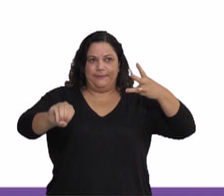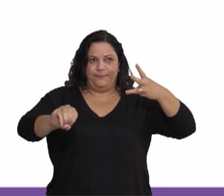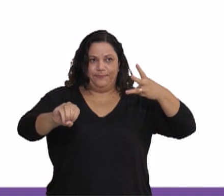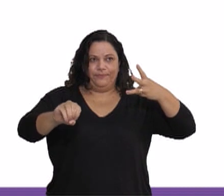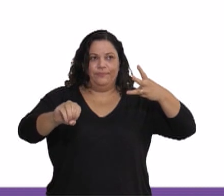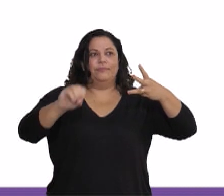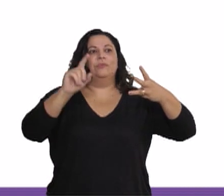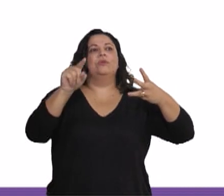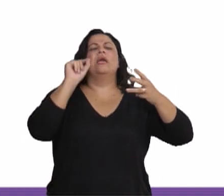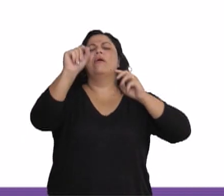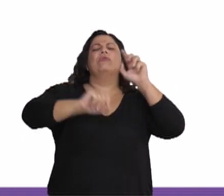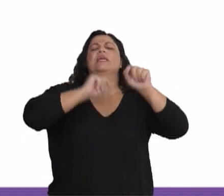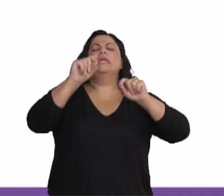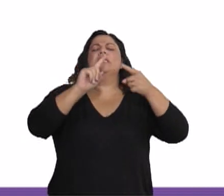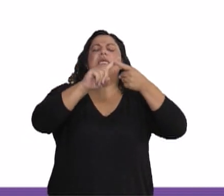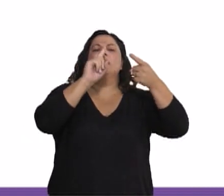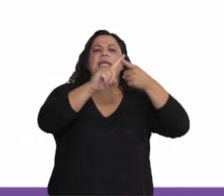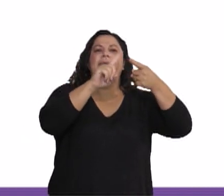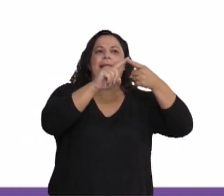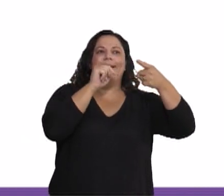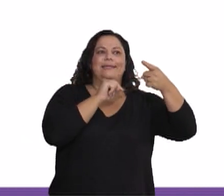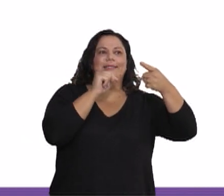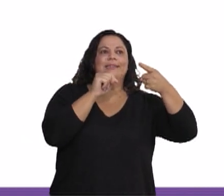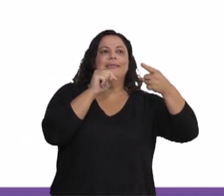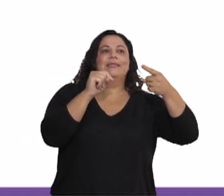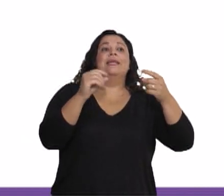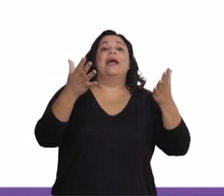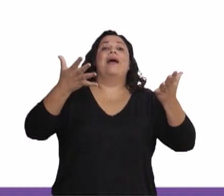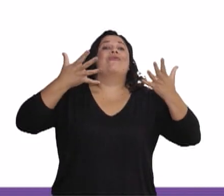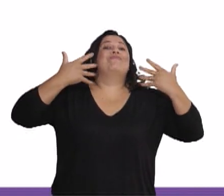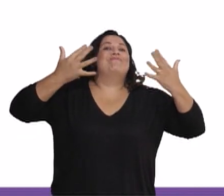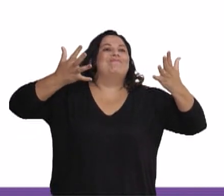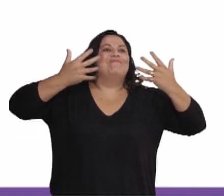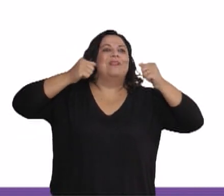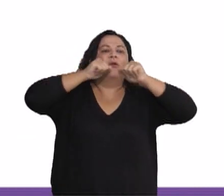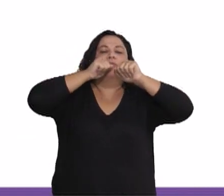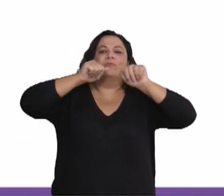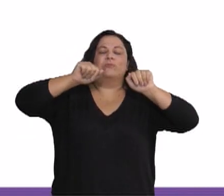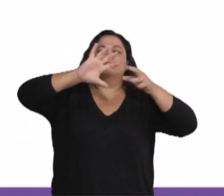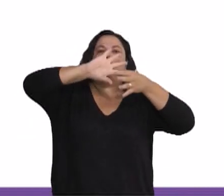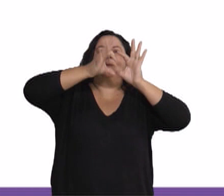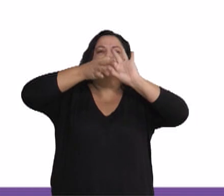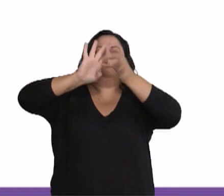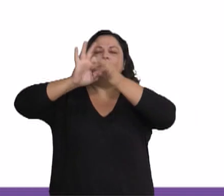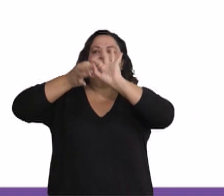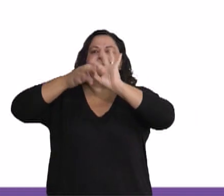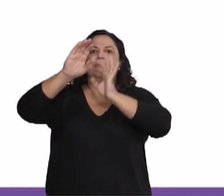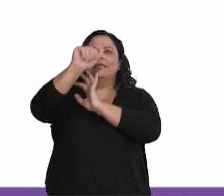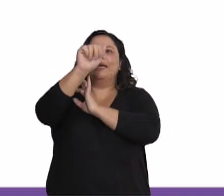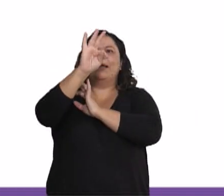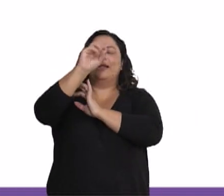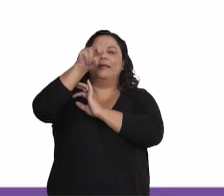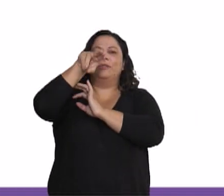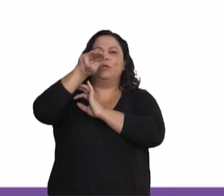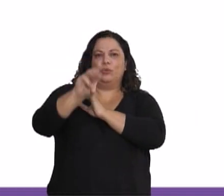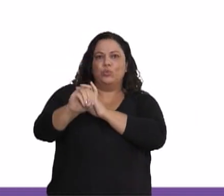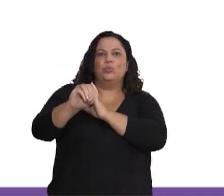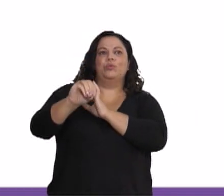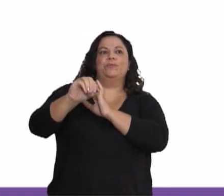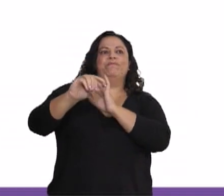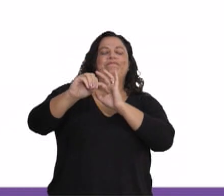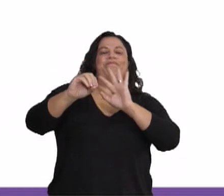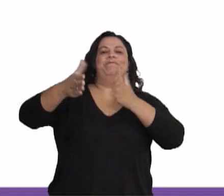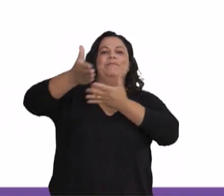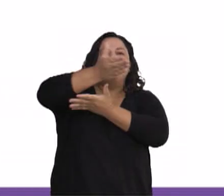átomo, certo? Em estruturas principalmente que você tem sólidas, mas isso também acaba ocorrendo em líquidos, certo? E em gases